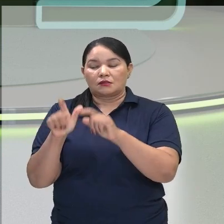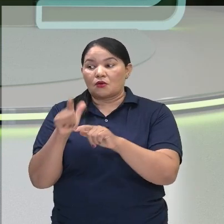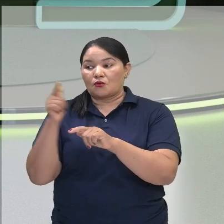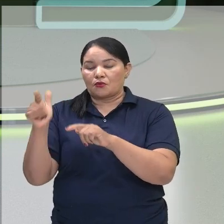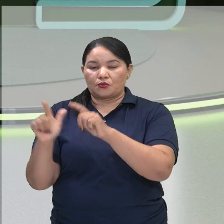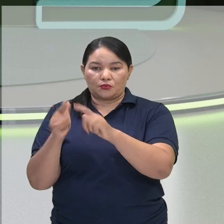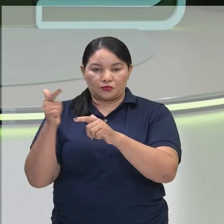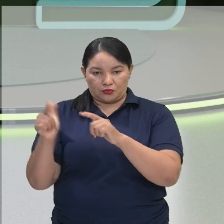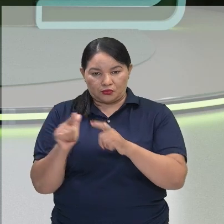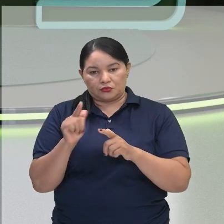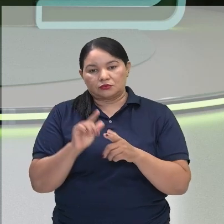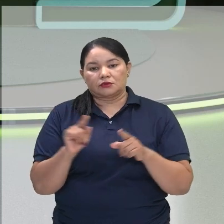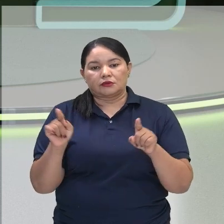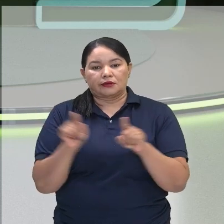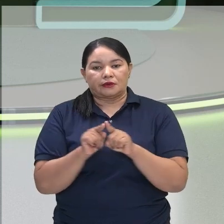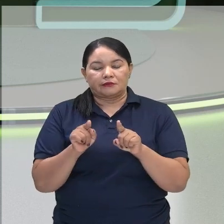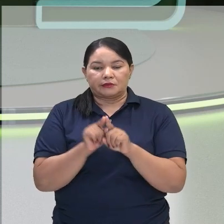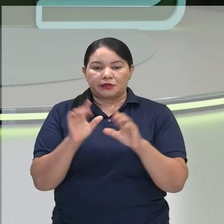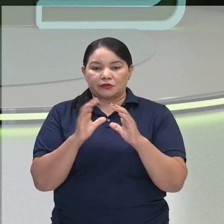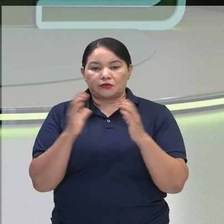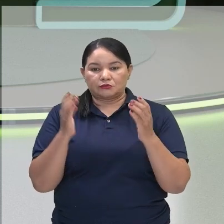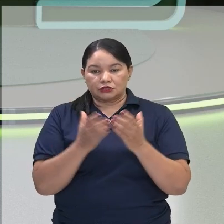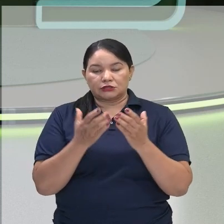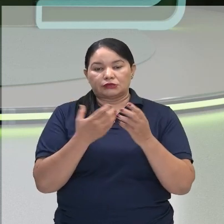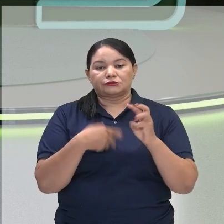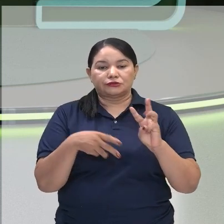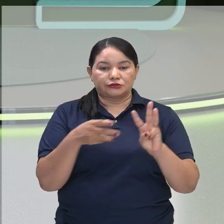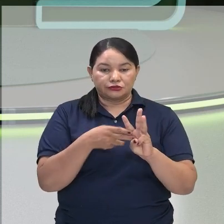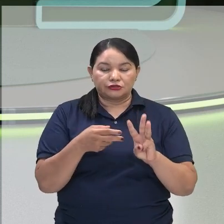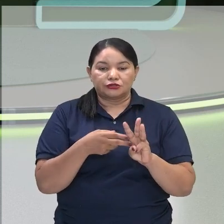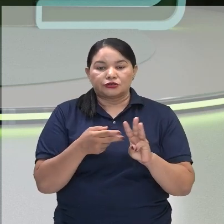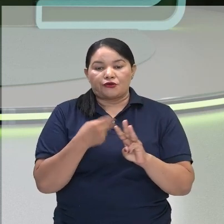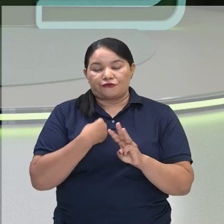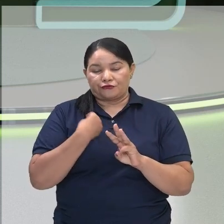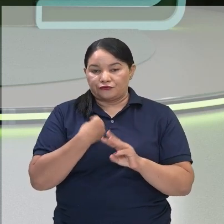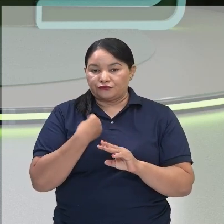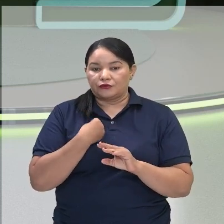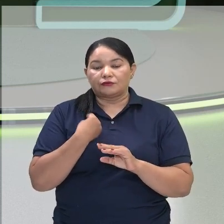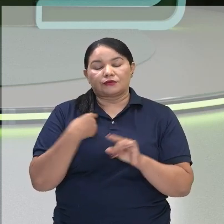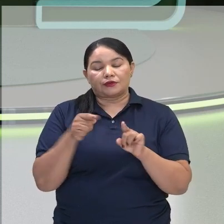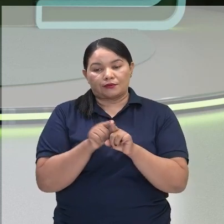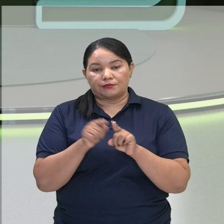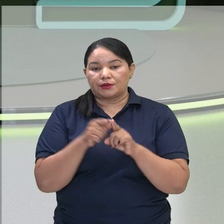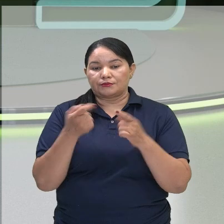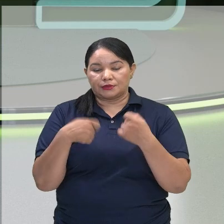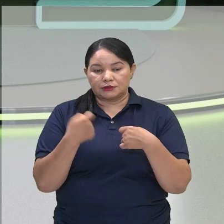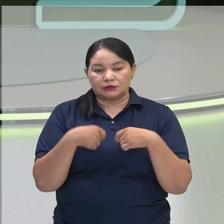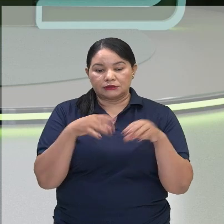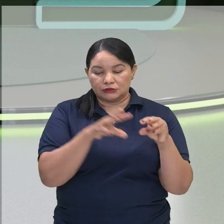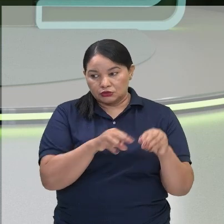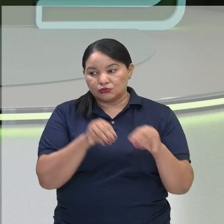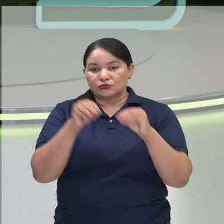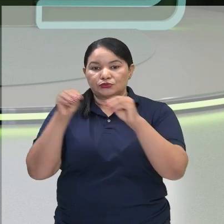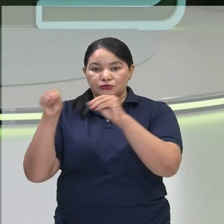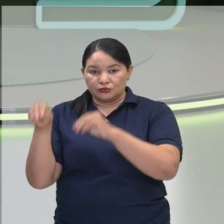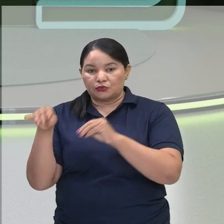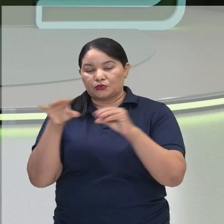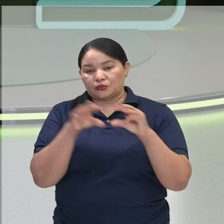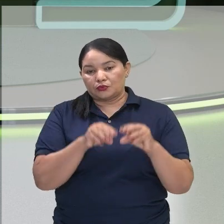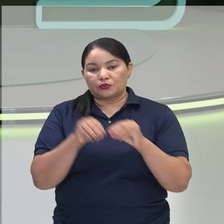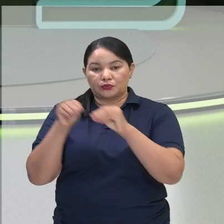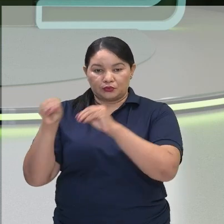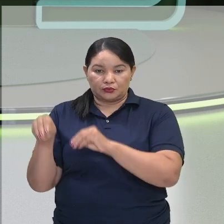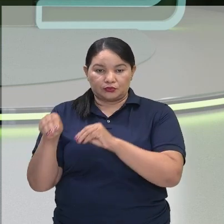áreas, né, assim como as comunidades indígenas que viviam naquela região precisaram ser removidas para ir